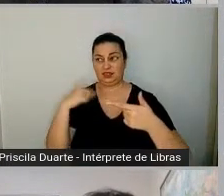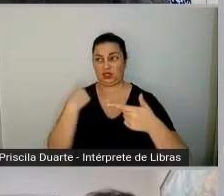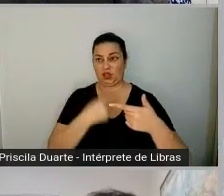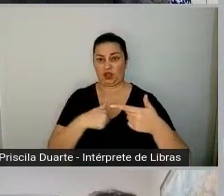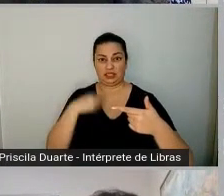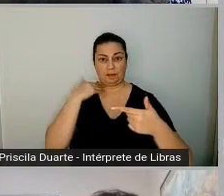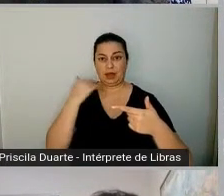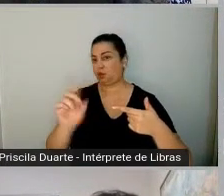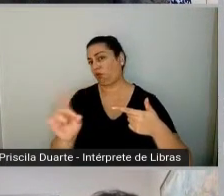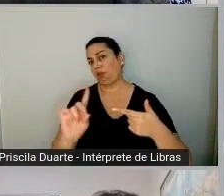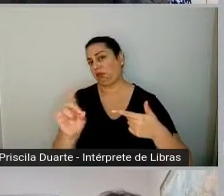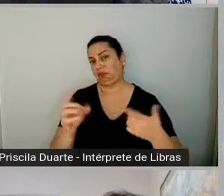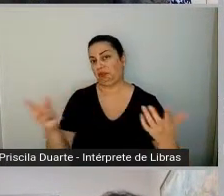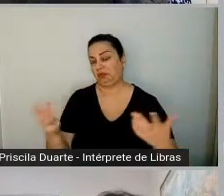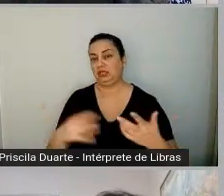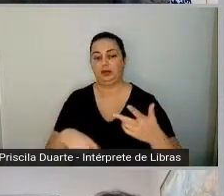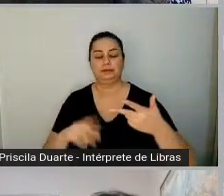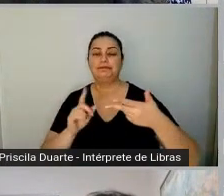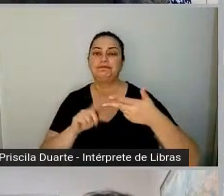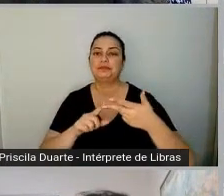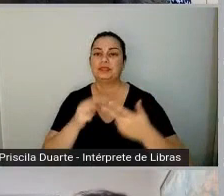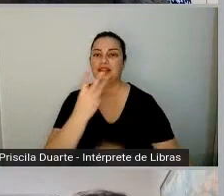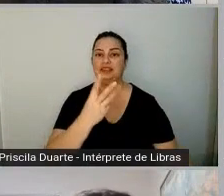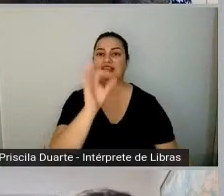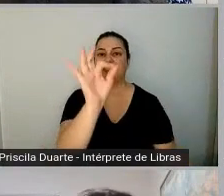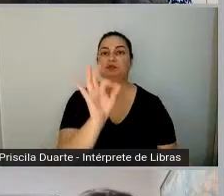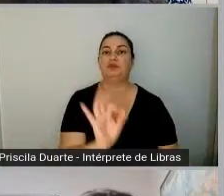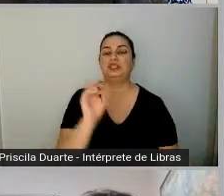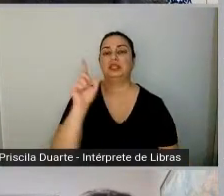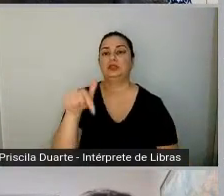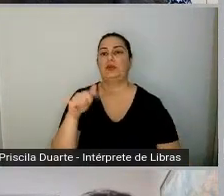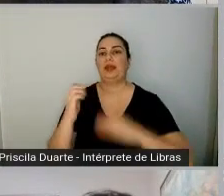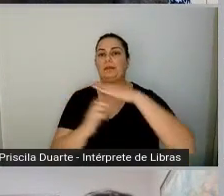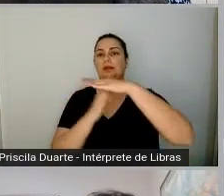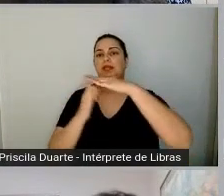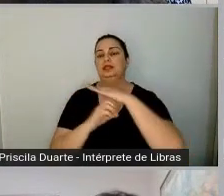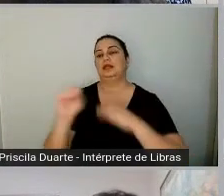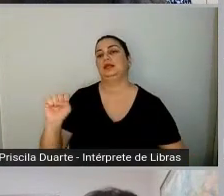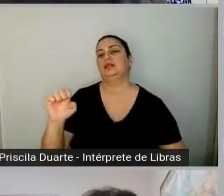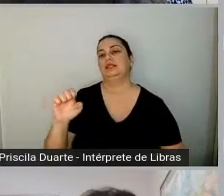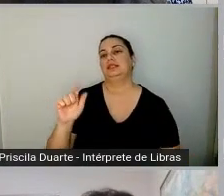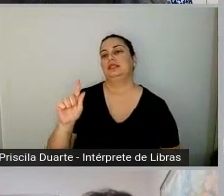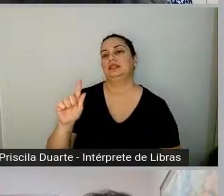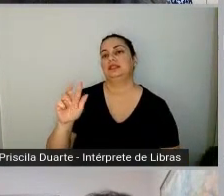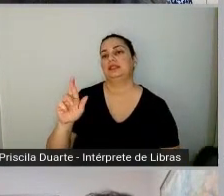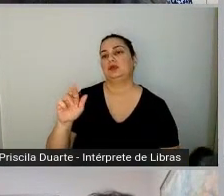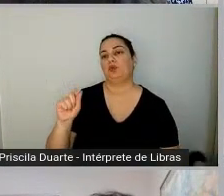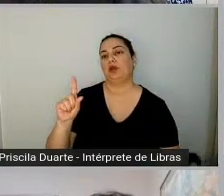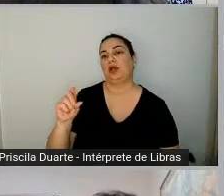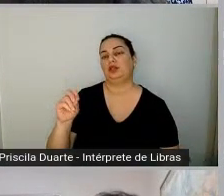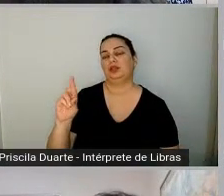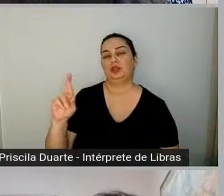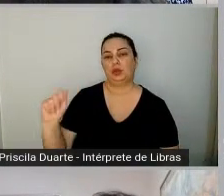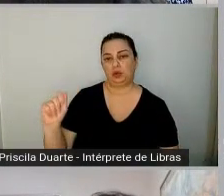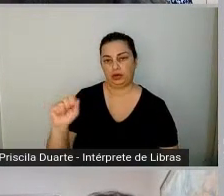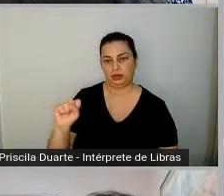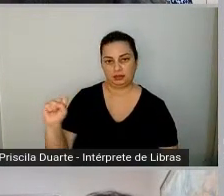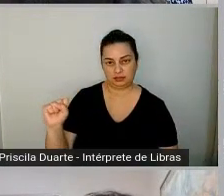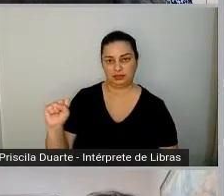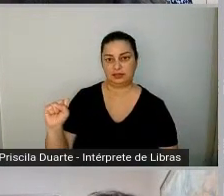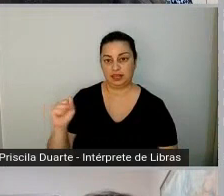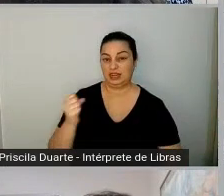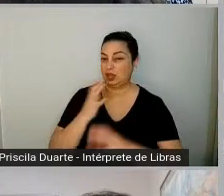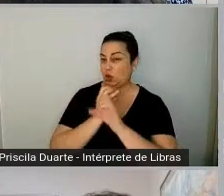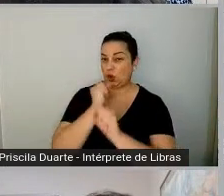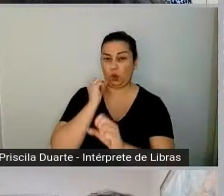seguradoras, 3%. Seguradoras que estão, em grande parte, ligadas aos bancos também, né? É o dinheiro dessas seguradoras, que lucram muito